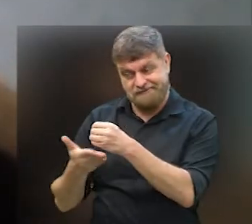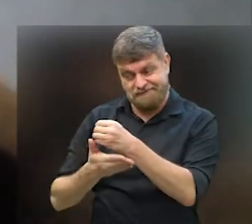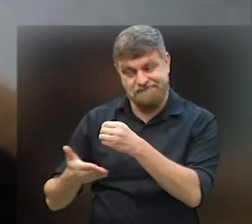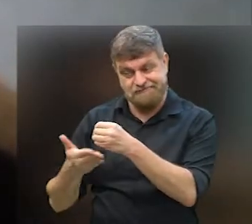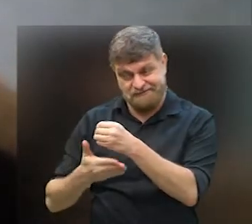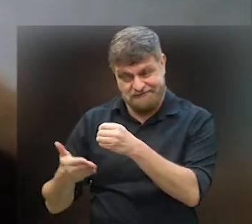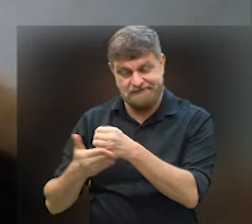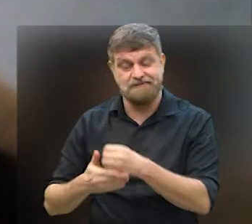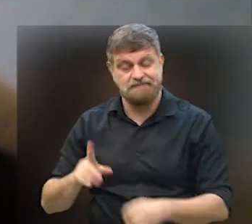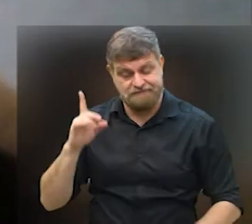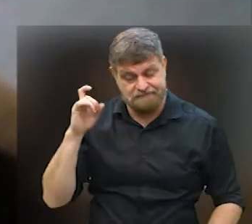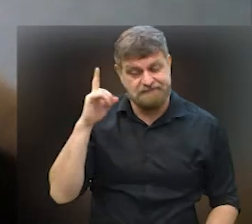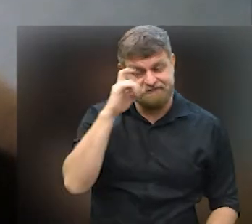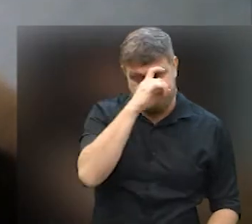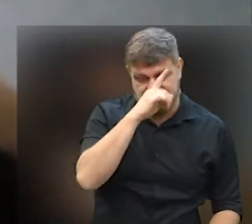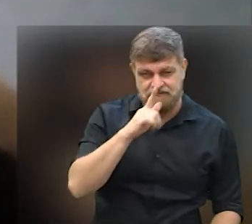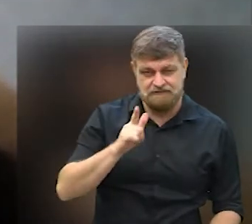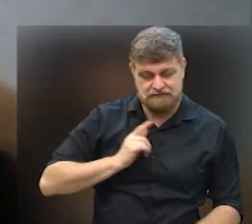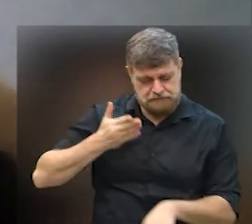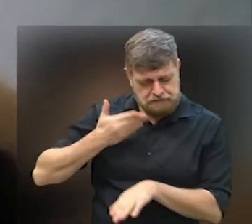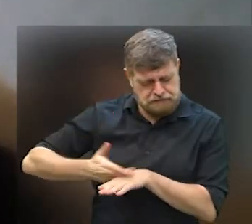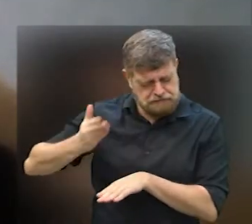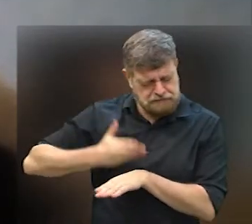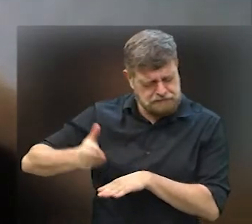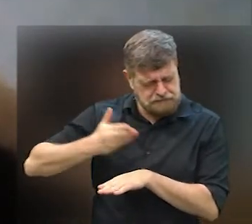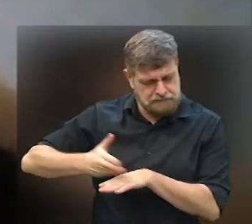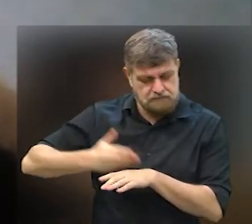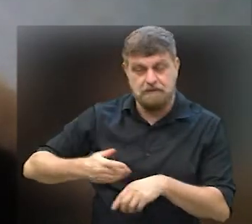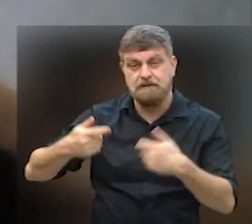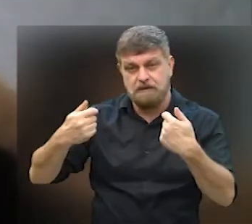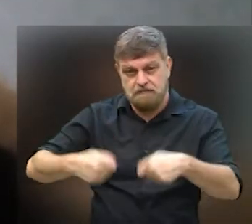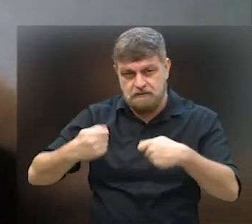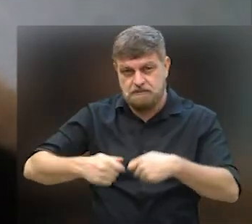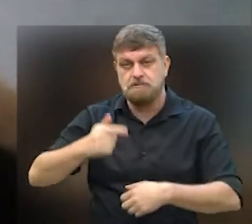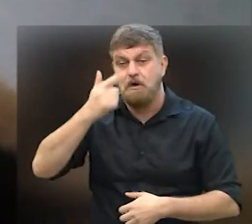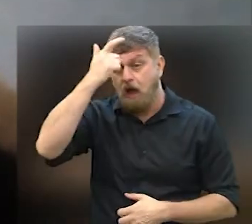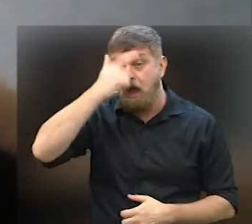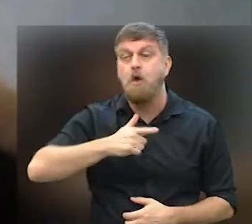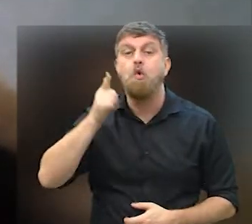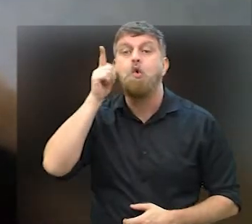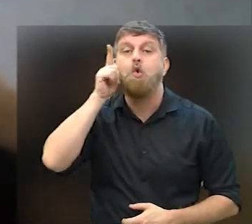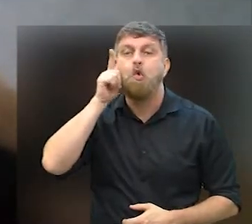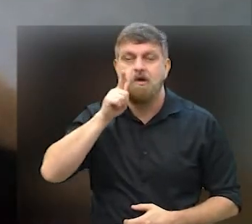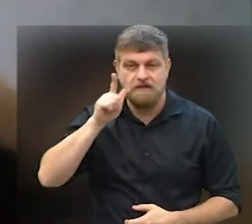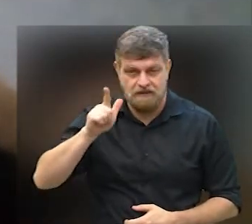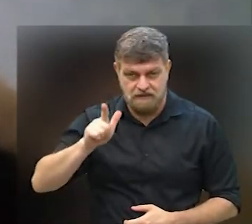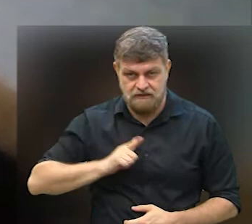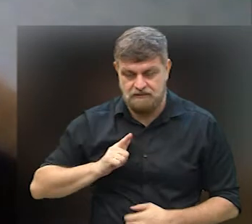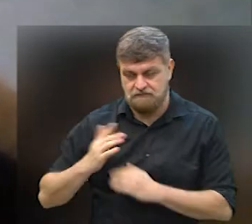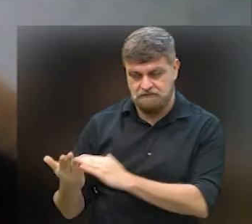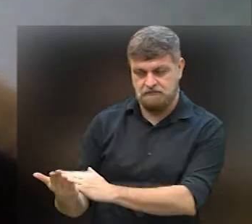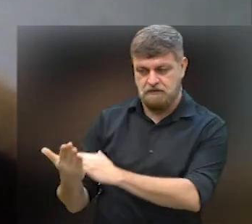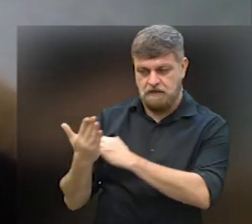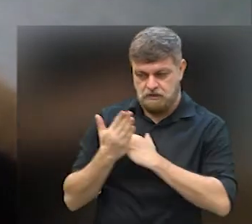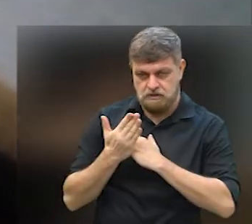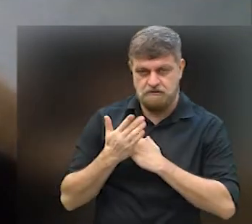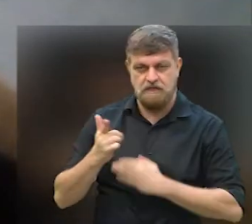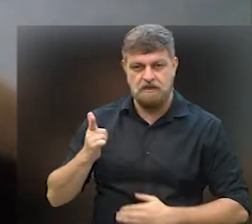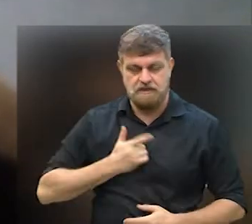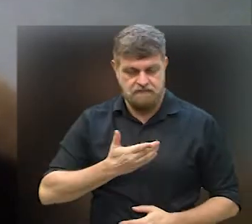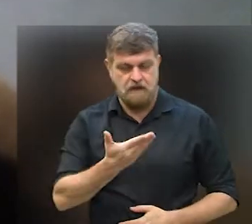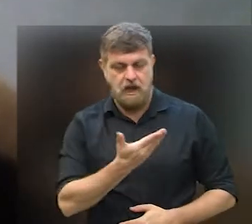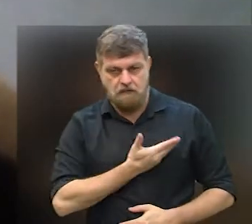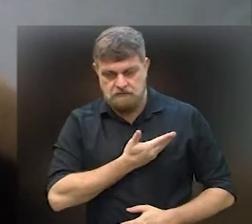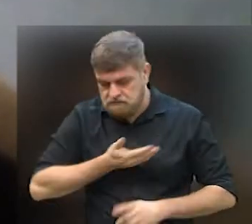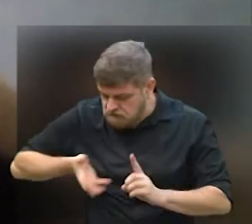elementar esse exercício, mas foi necessário e eu consegui, com a ajuda, com certeza, com o suporte